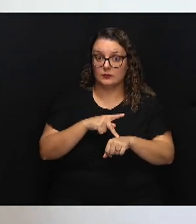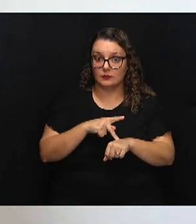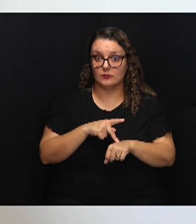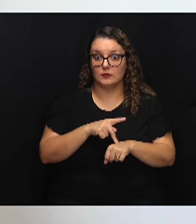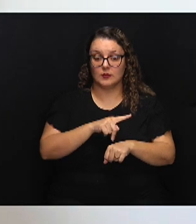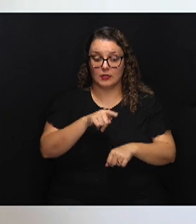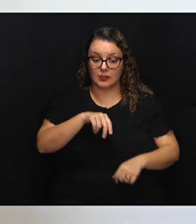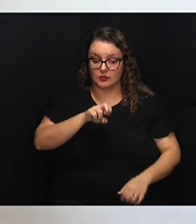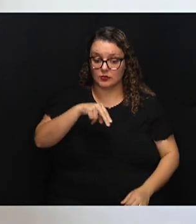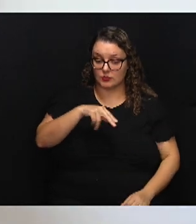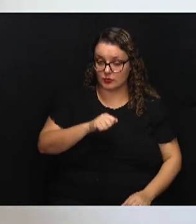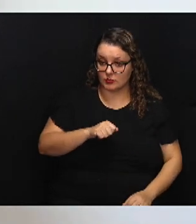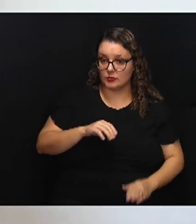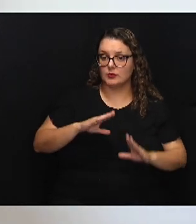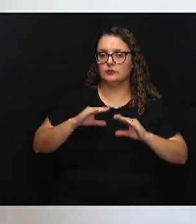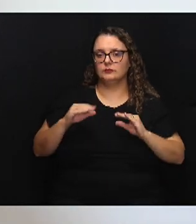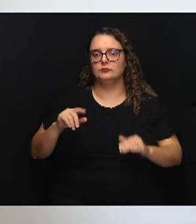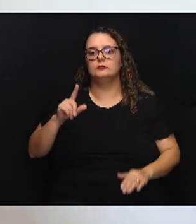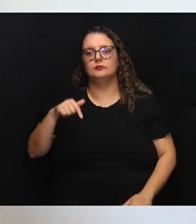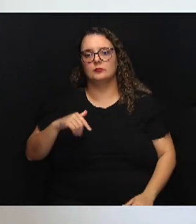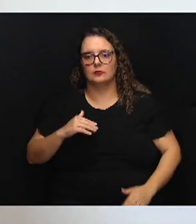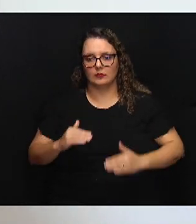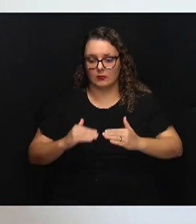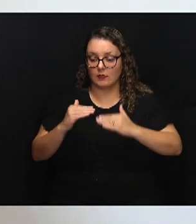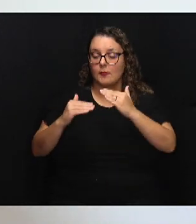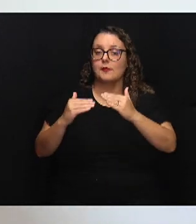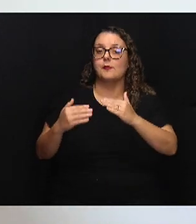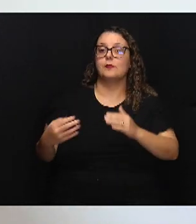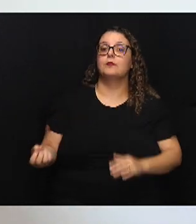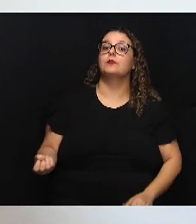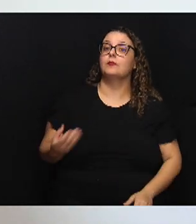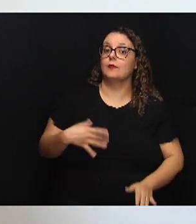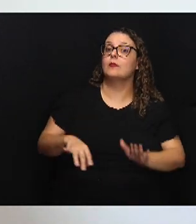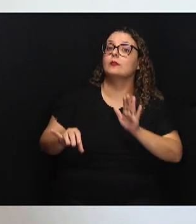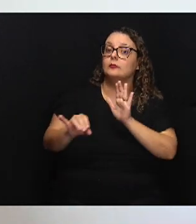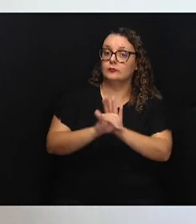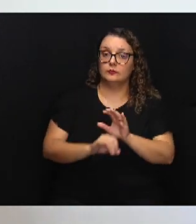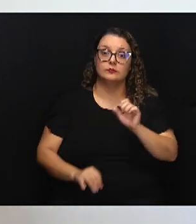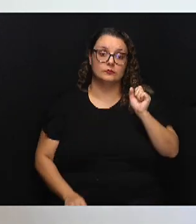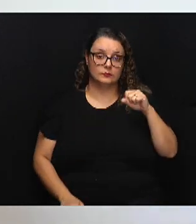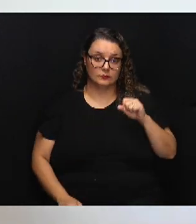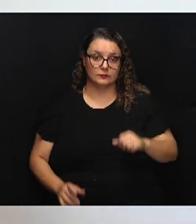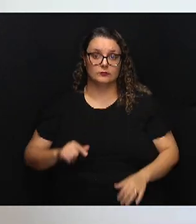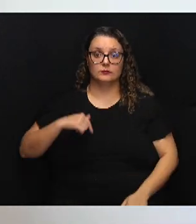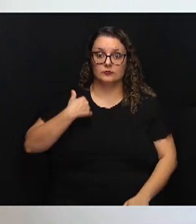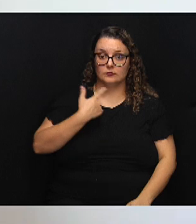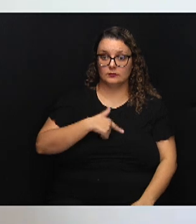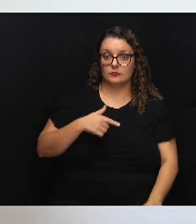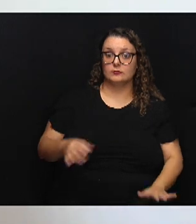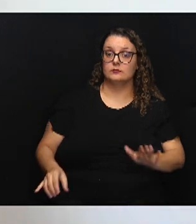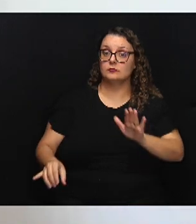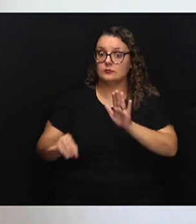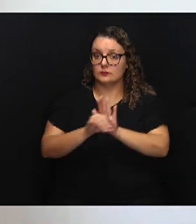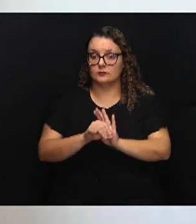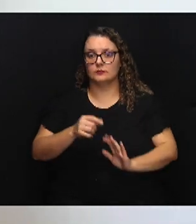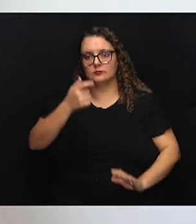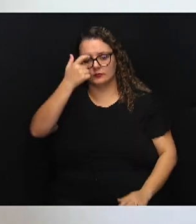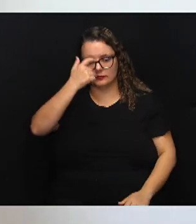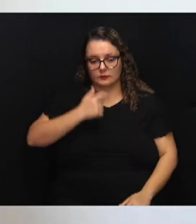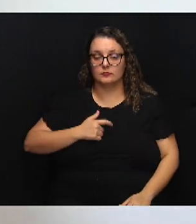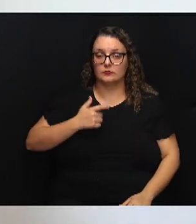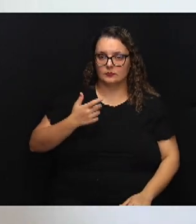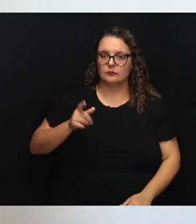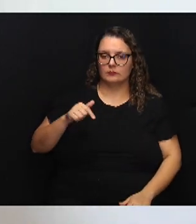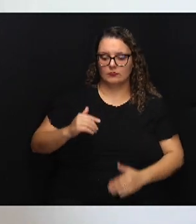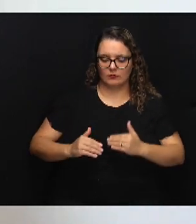de conforto, é a construção de uma nova identidade, porque a nossa identidade, a nossa personalidade, ela